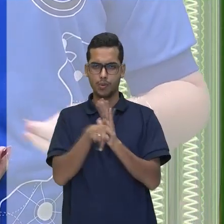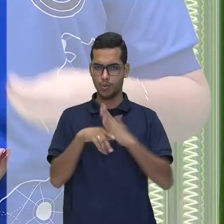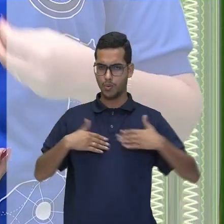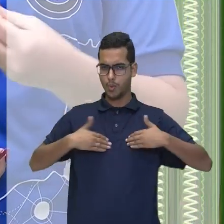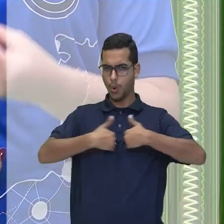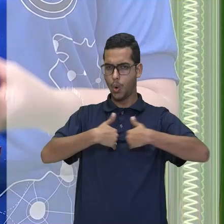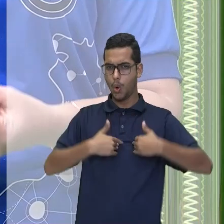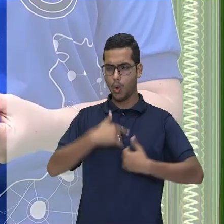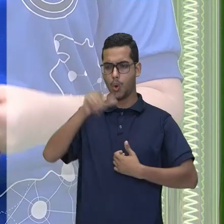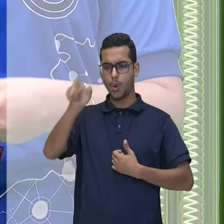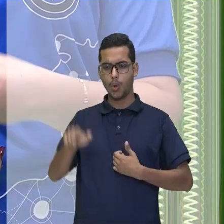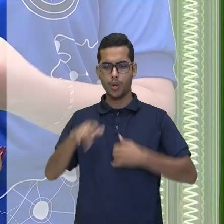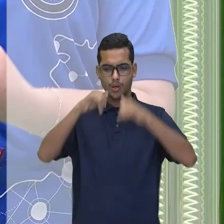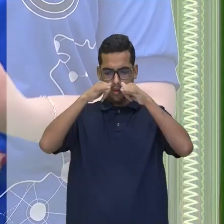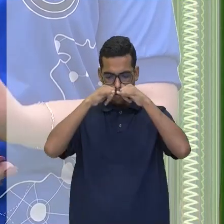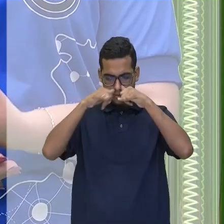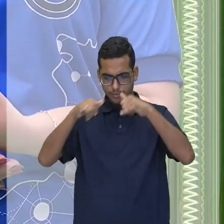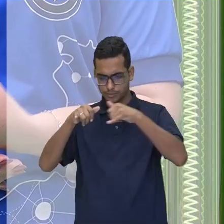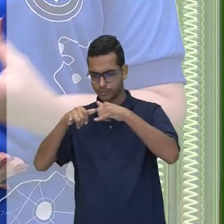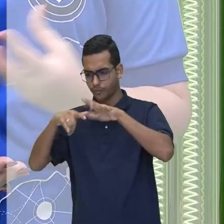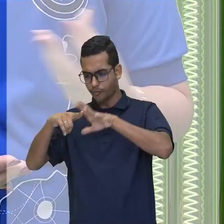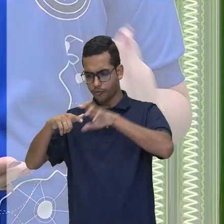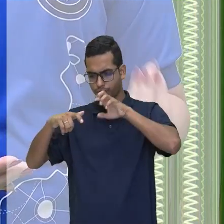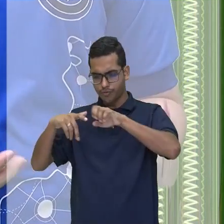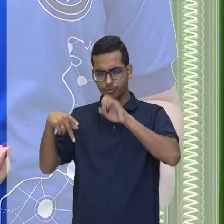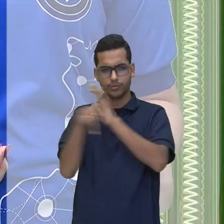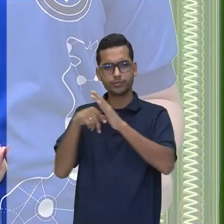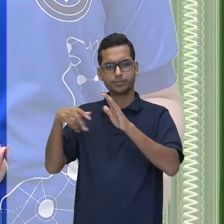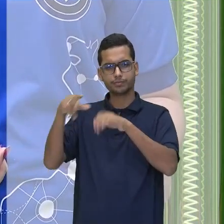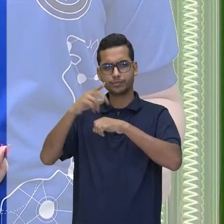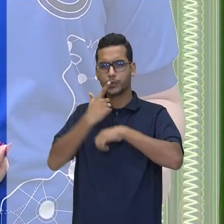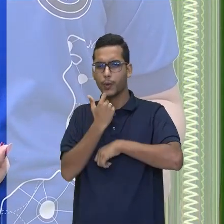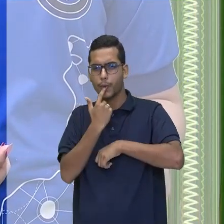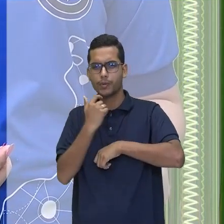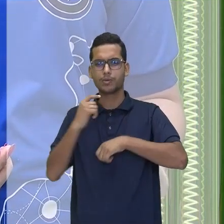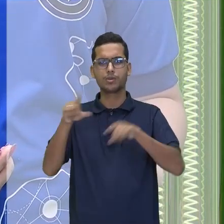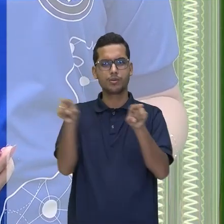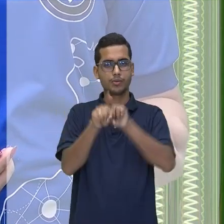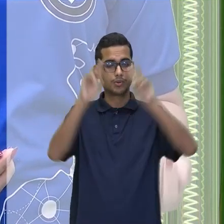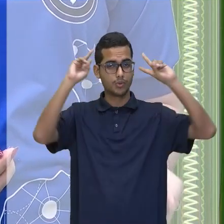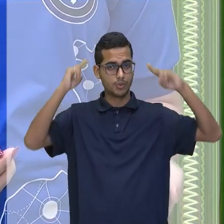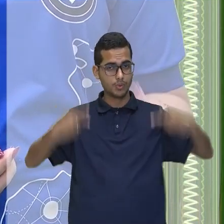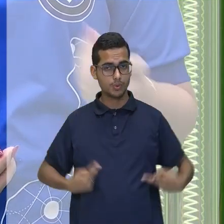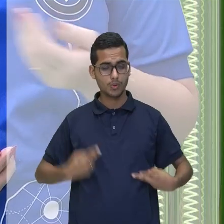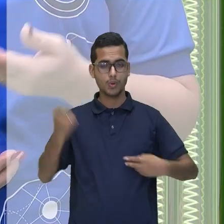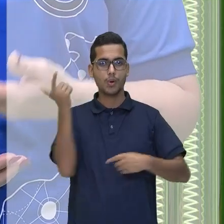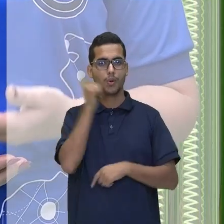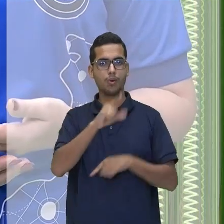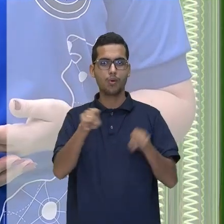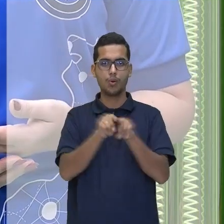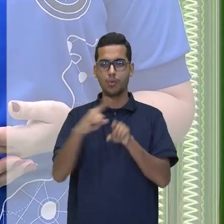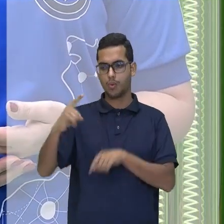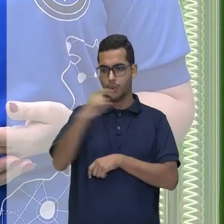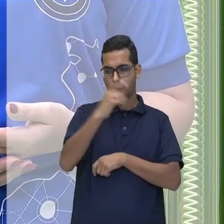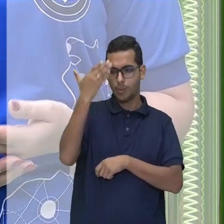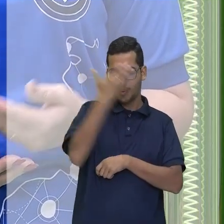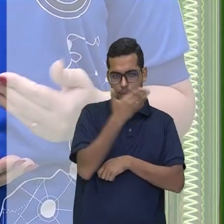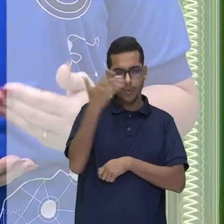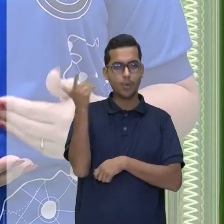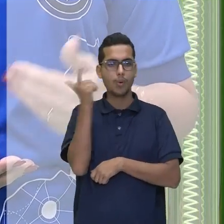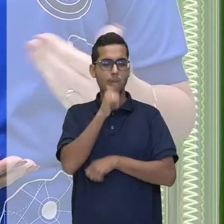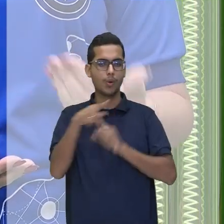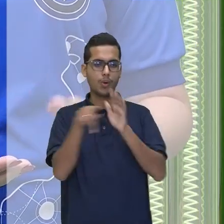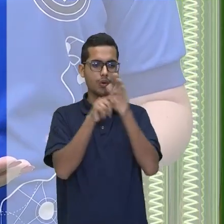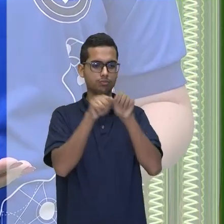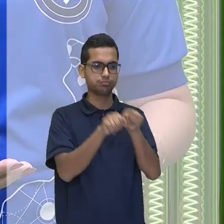e posteriormente sugar o sangue de humanos, transferindo assim aqueles micro-organismos de animais para os seres humanos.